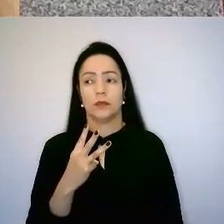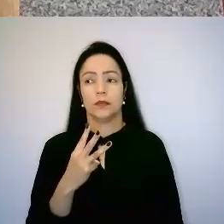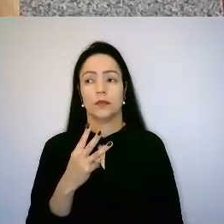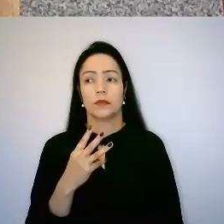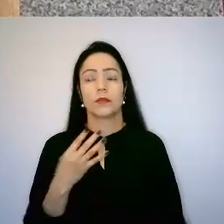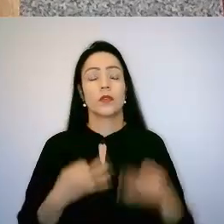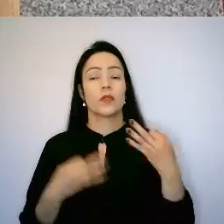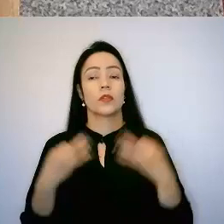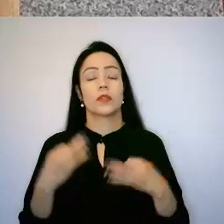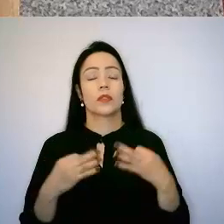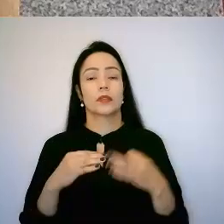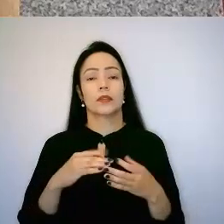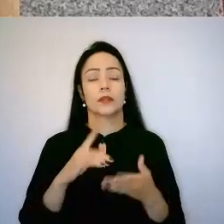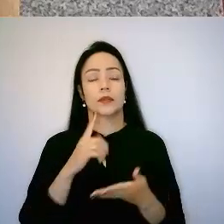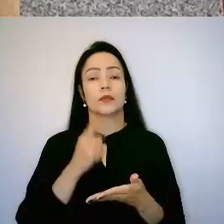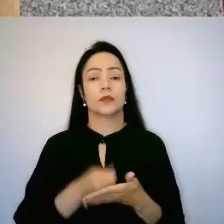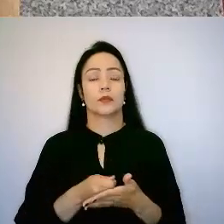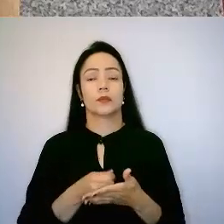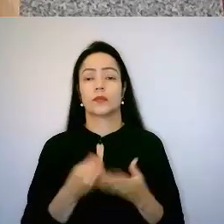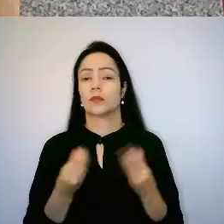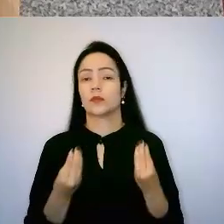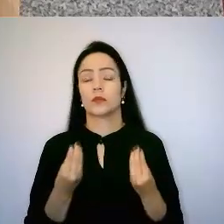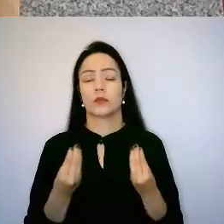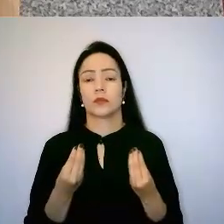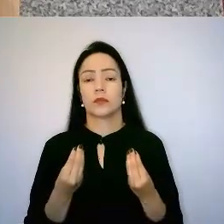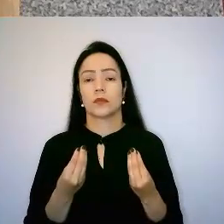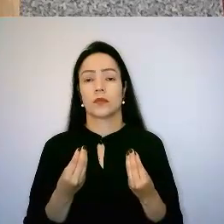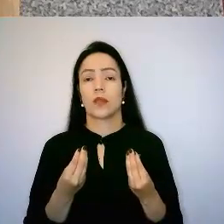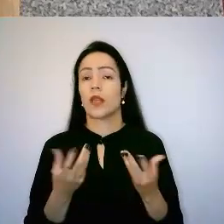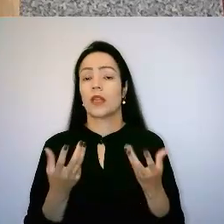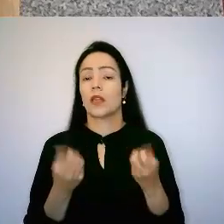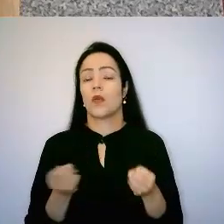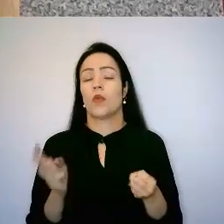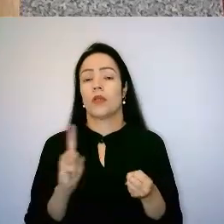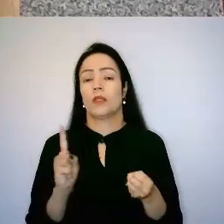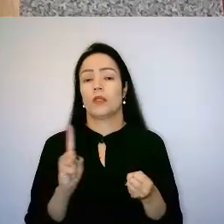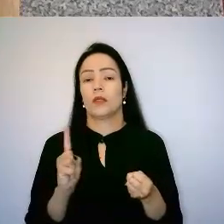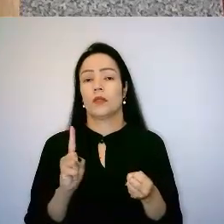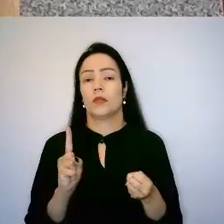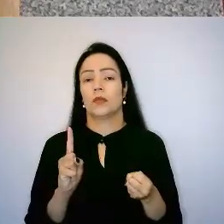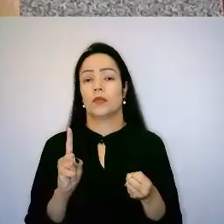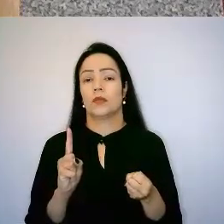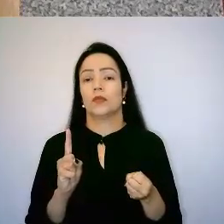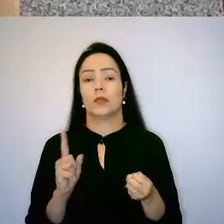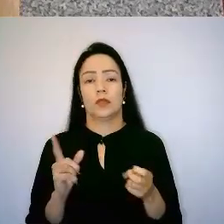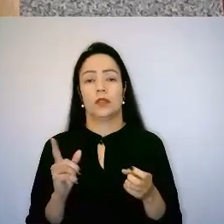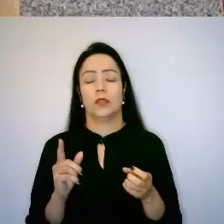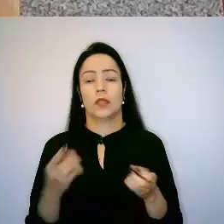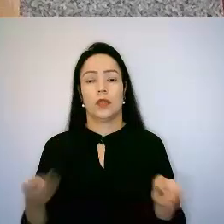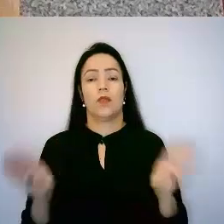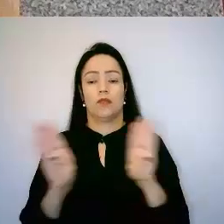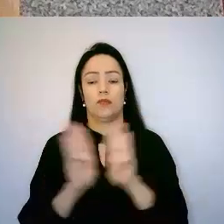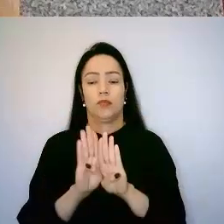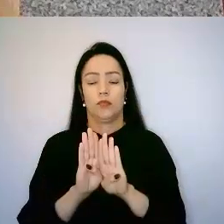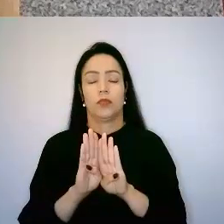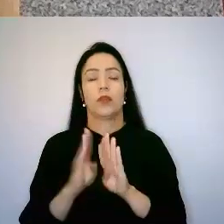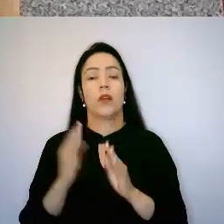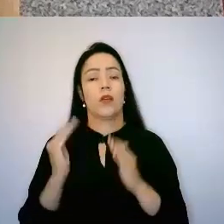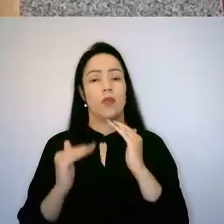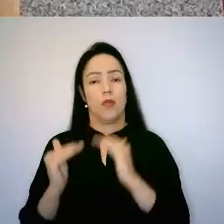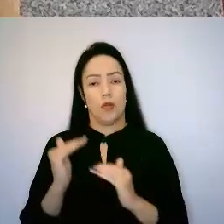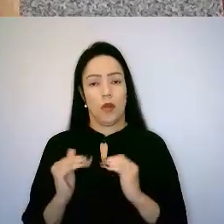se interferir o peito de progressão de regime do regime fechado para o regime semiaberto